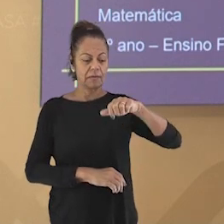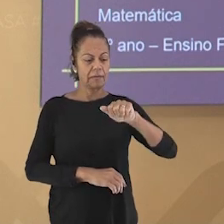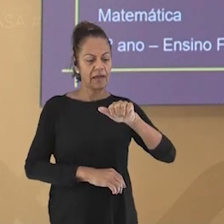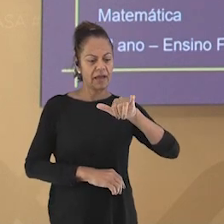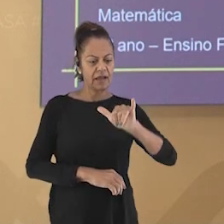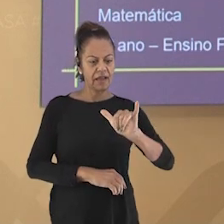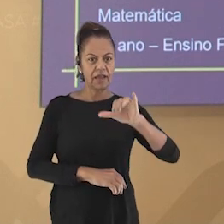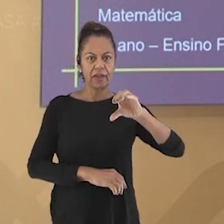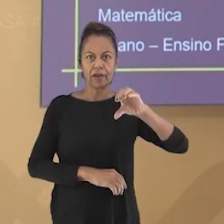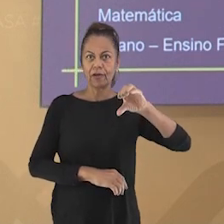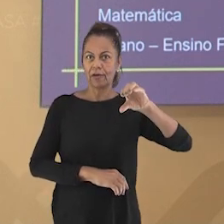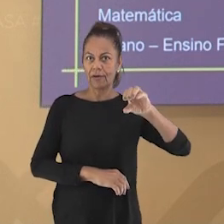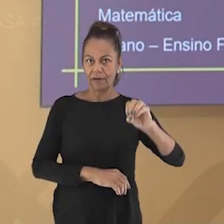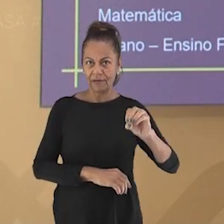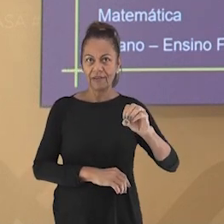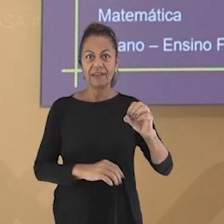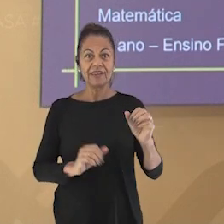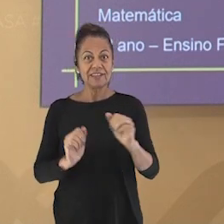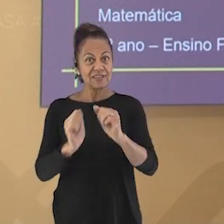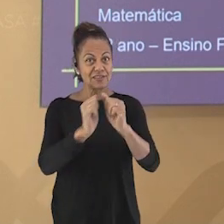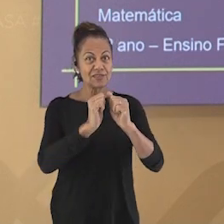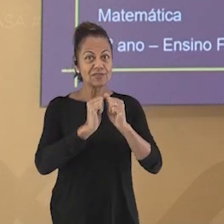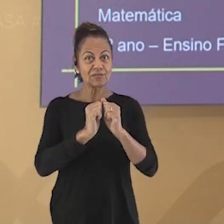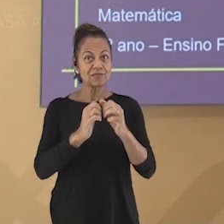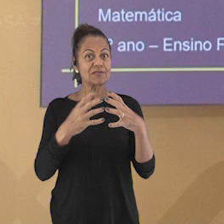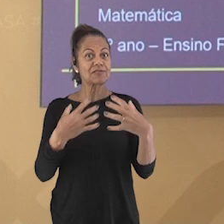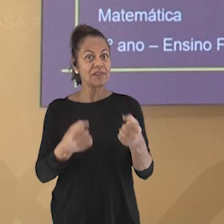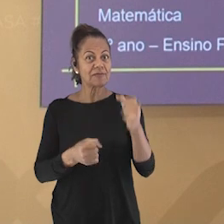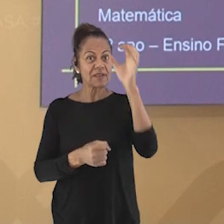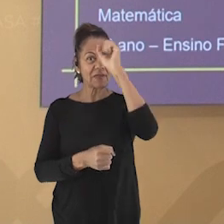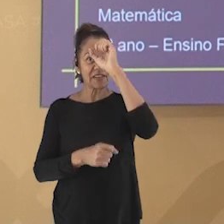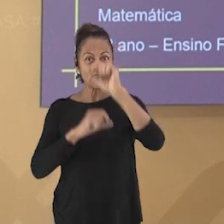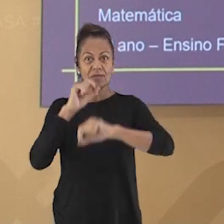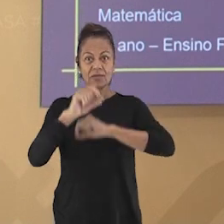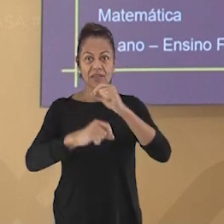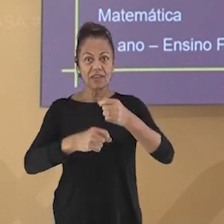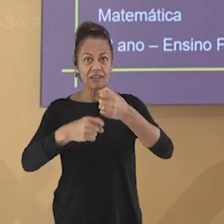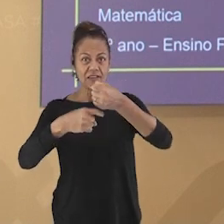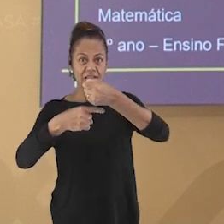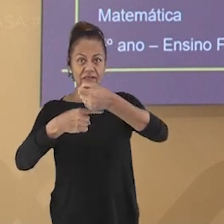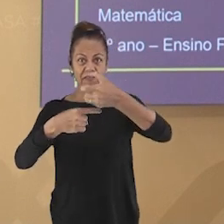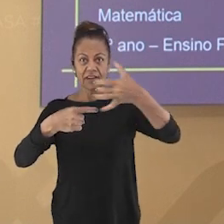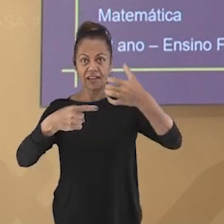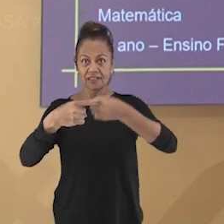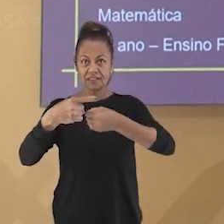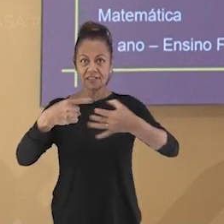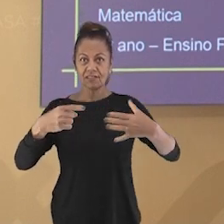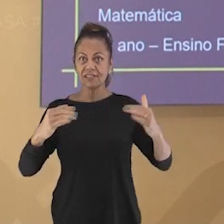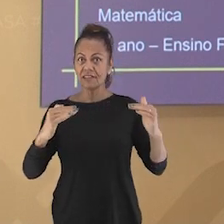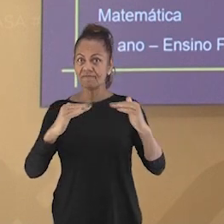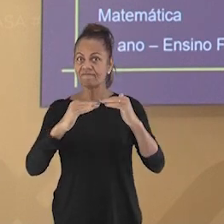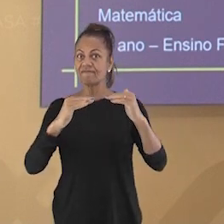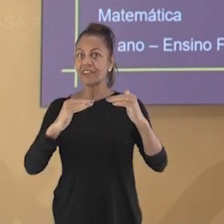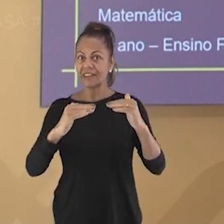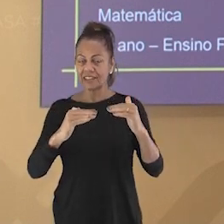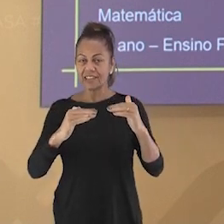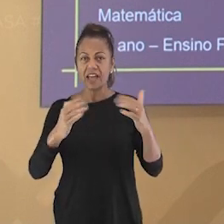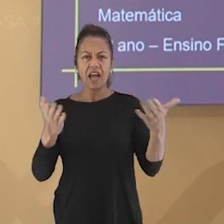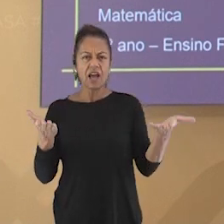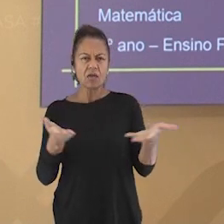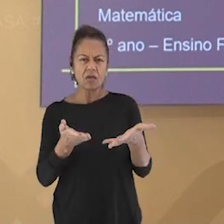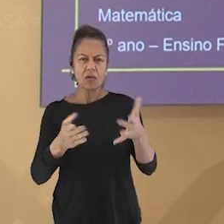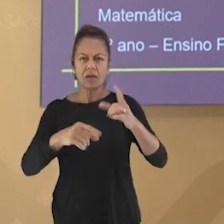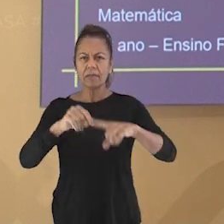juntos, hoje vamos falar sobre o que são frações equivalentes. Pegue seu material, lápis, borracha,